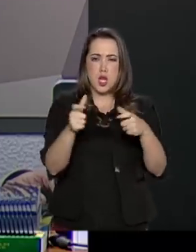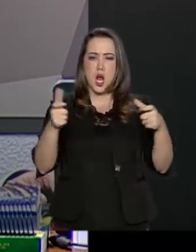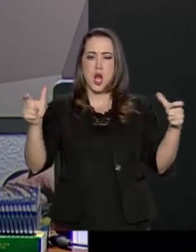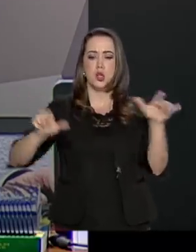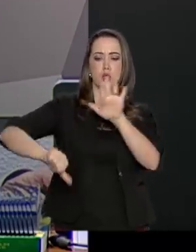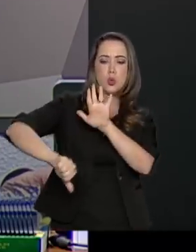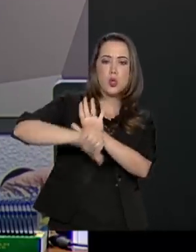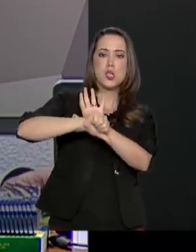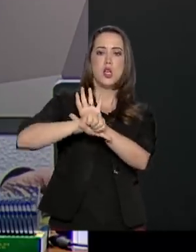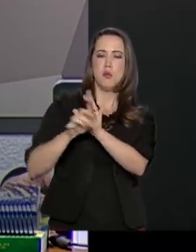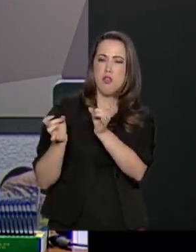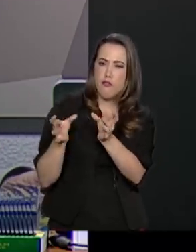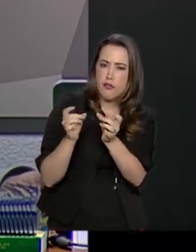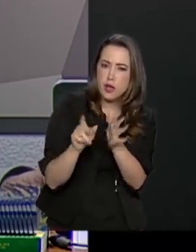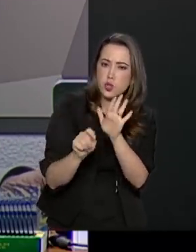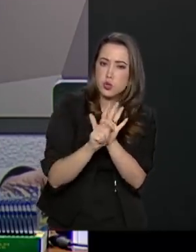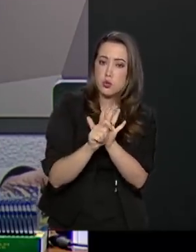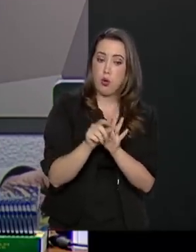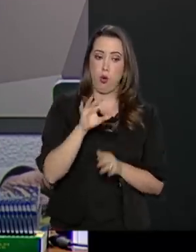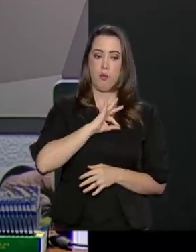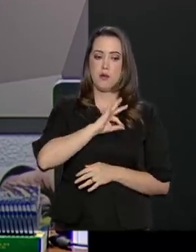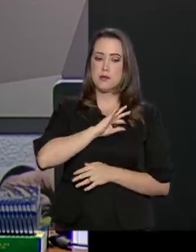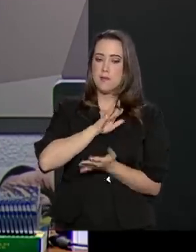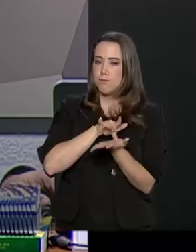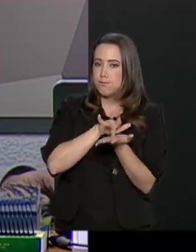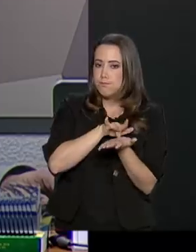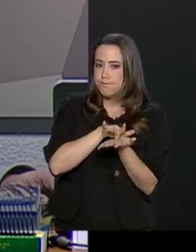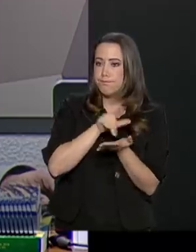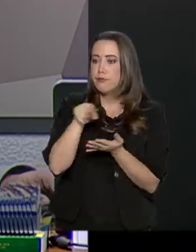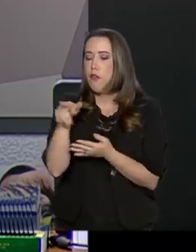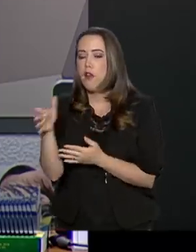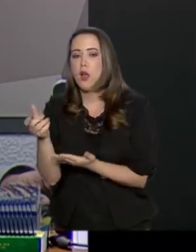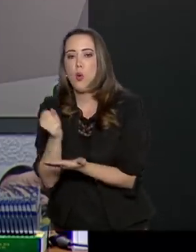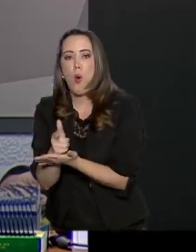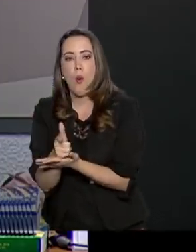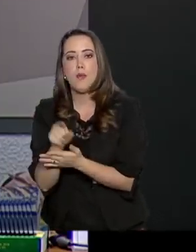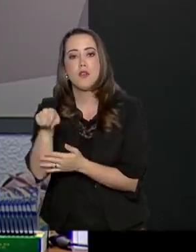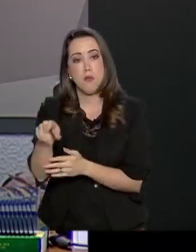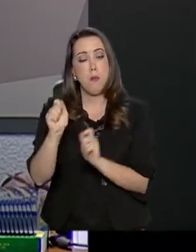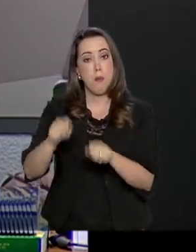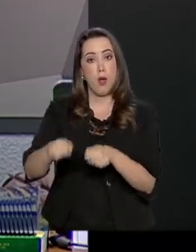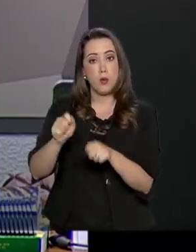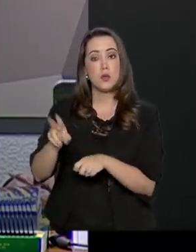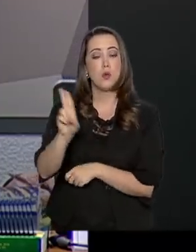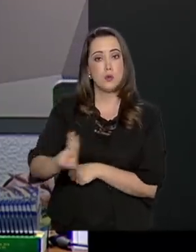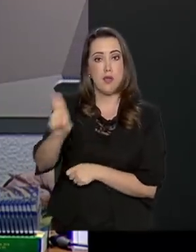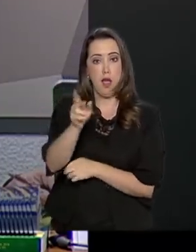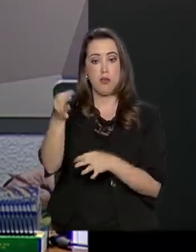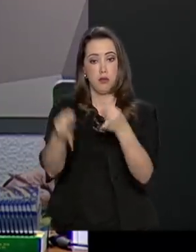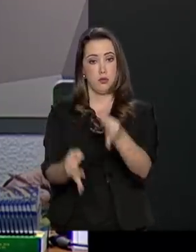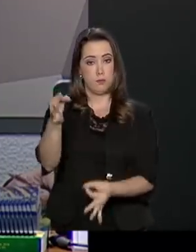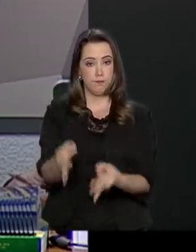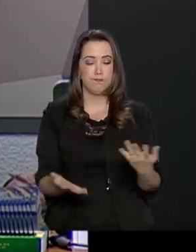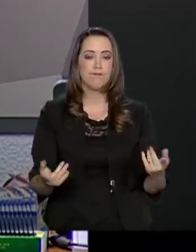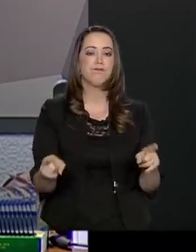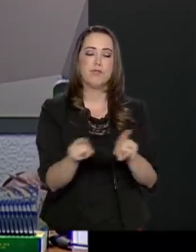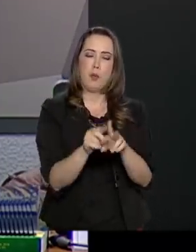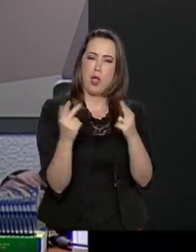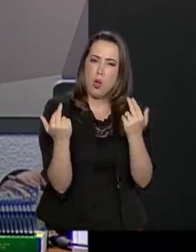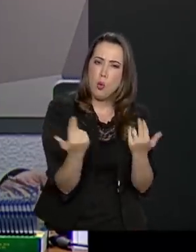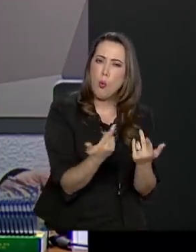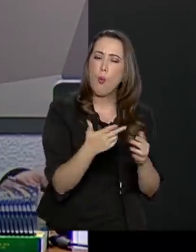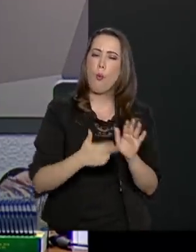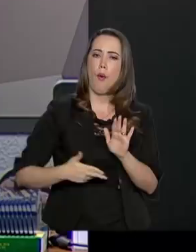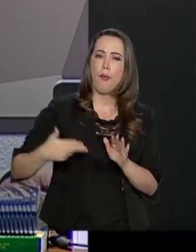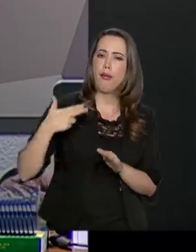criminosas, e que isso sirva para debelar aquela quadrilha. Também isso no campo do tráfico de armas,